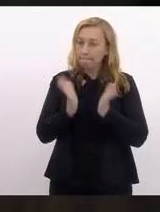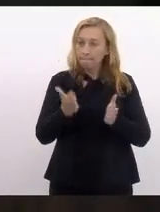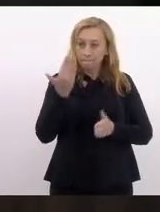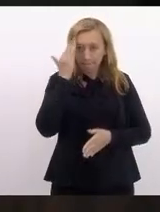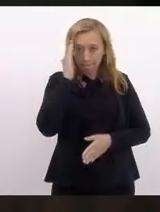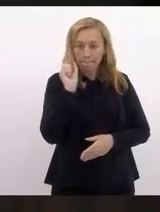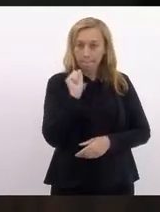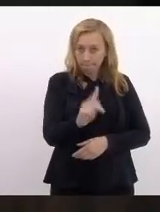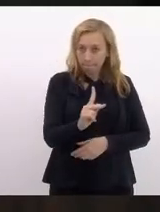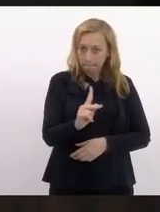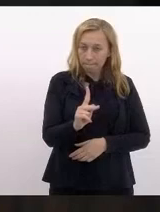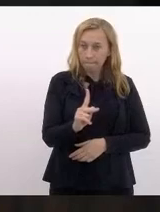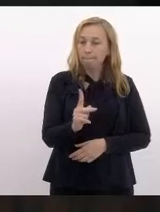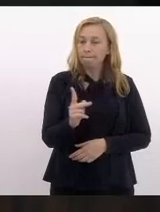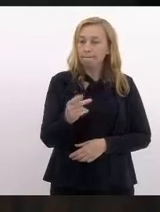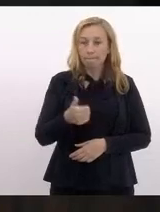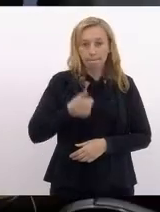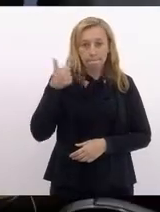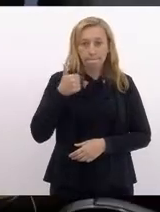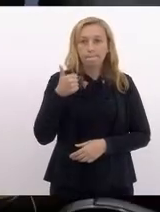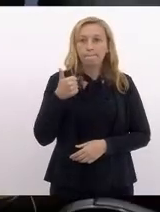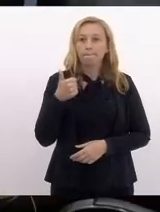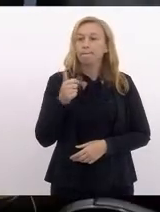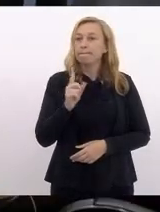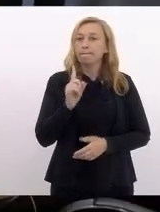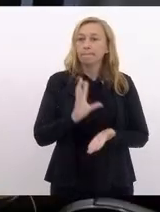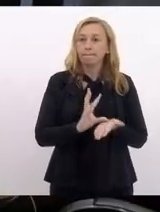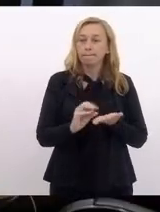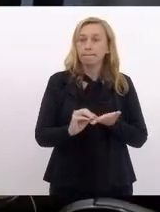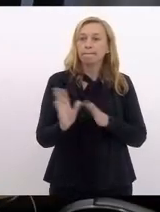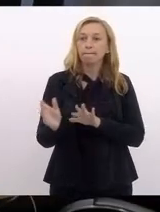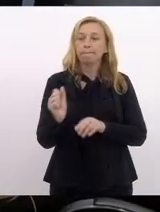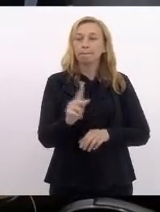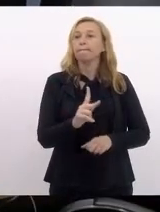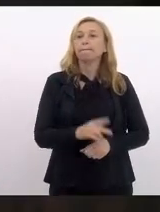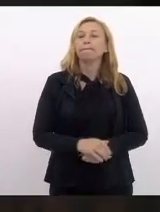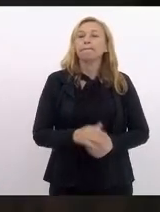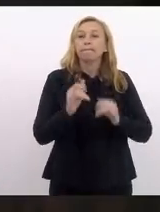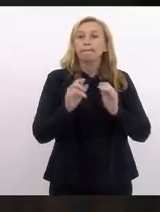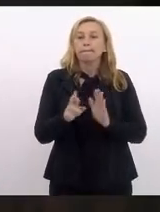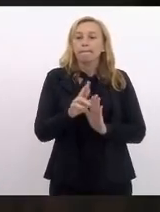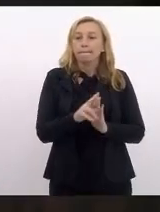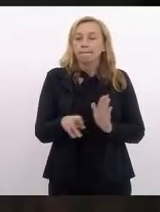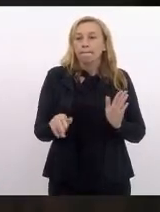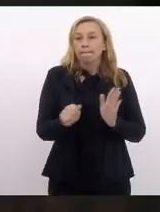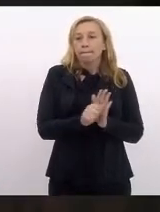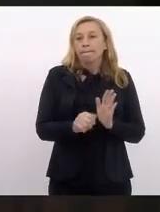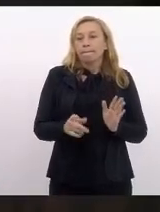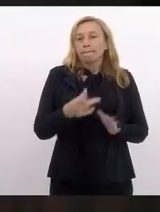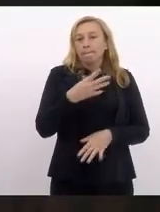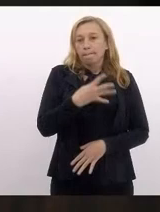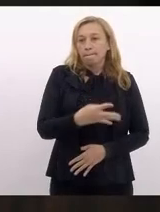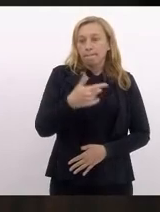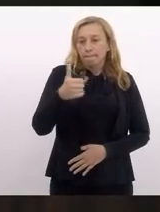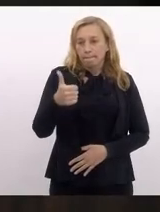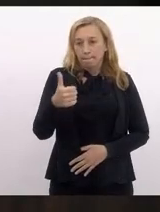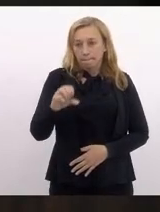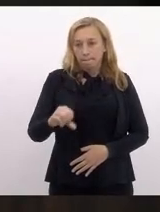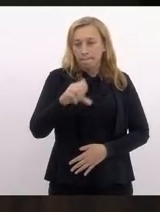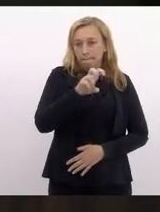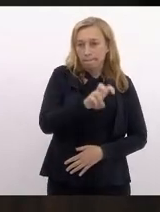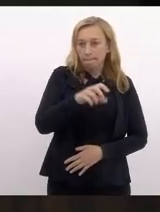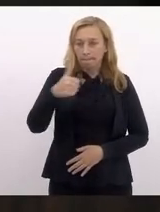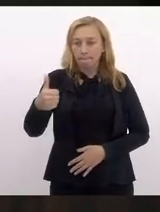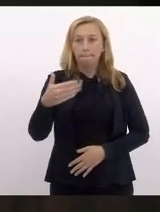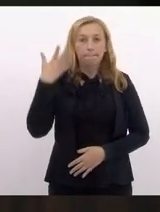um entendimento mais ótimo Melhor não vamos a pauta porque redação final projeto de lei 49/51 21 de autoria do Poder